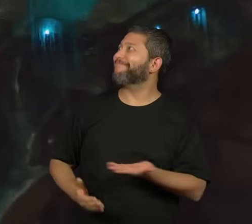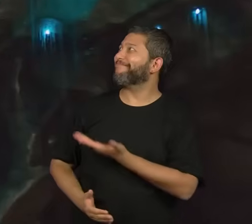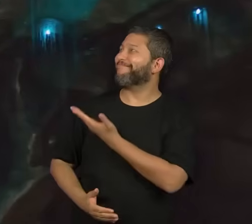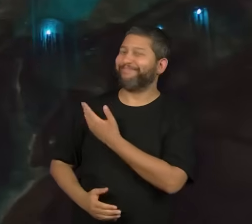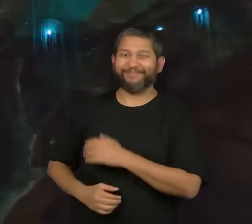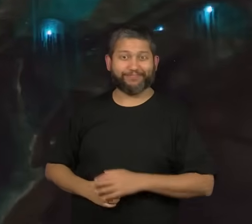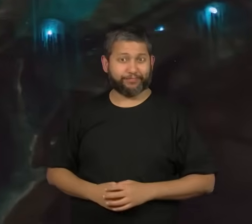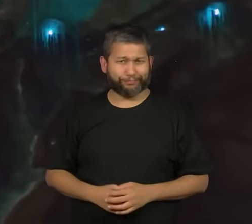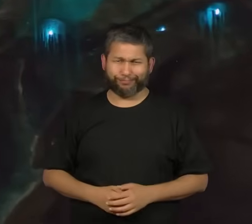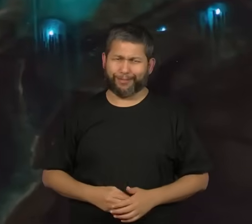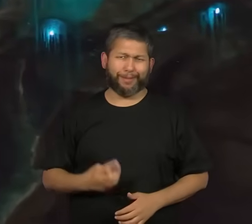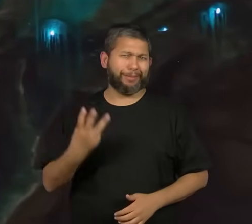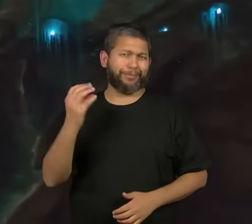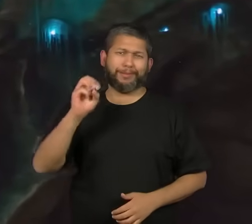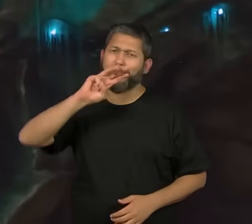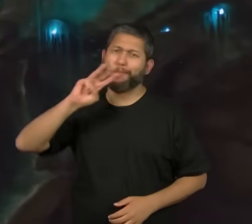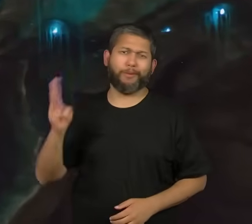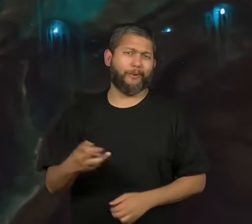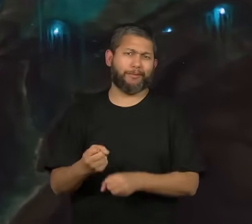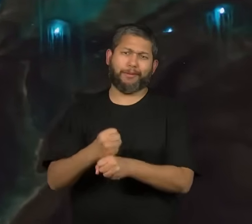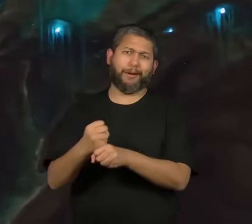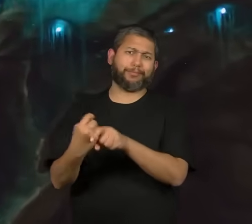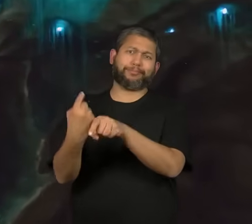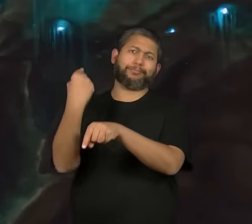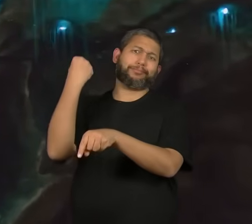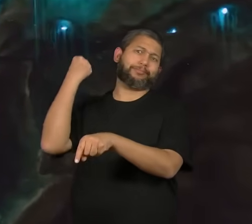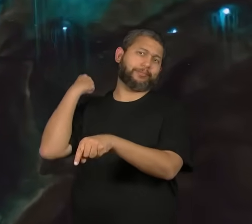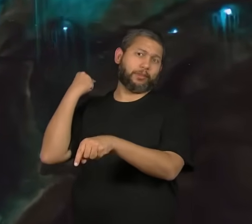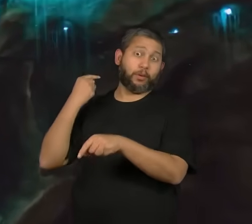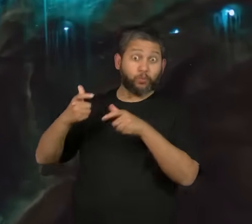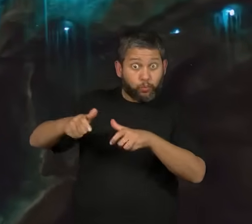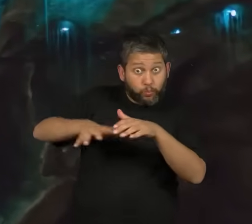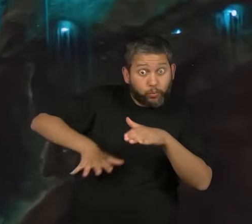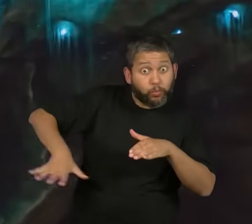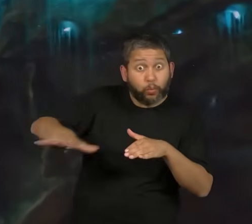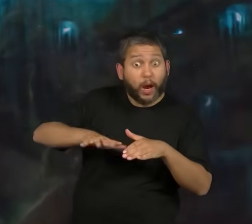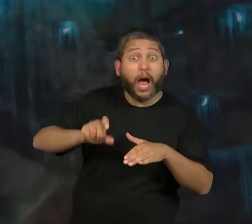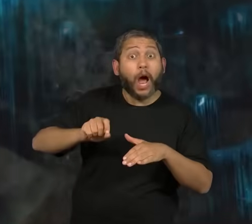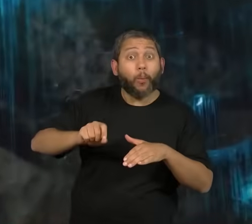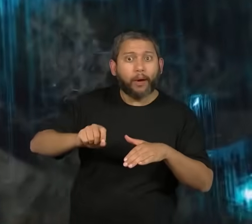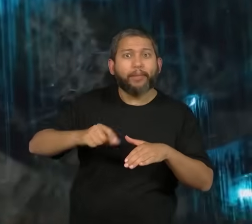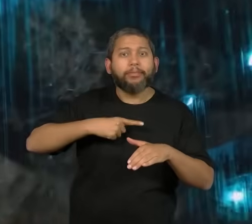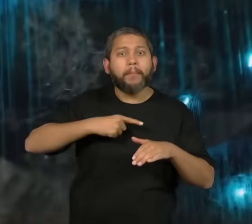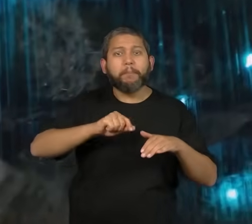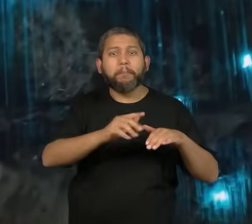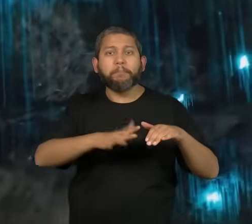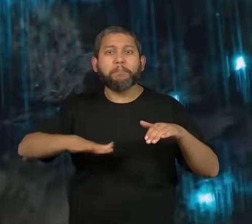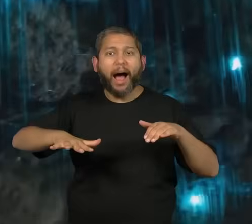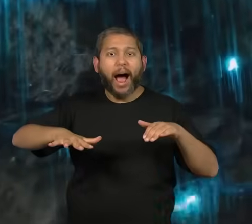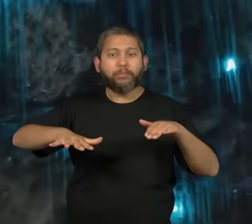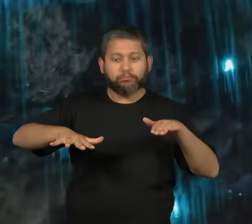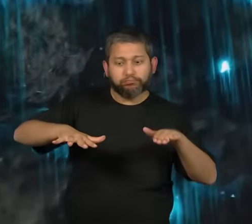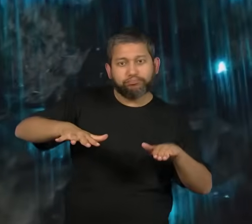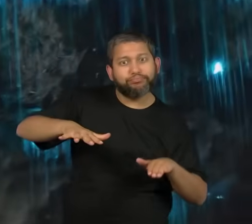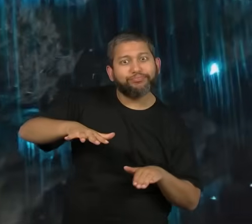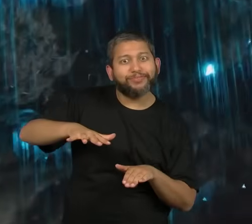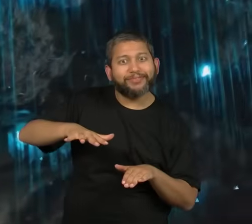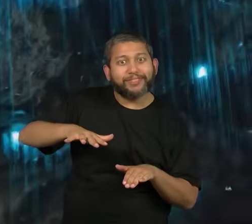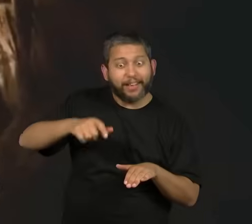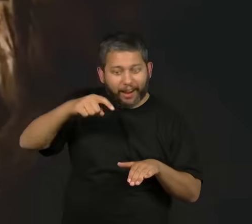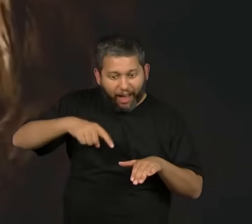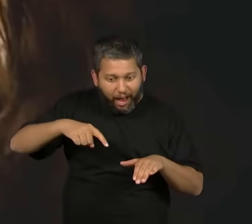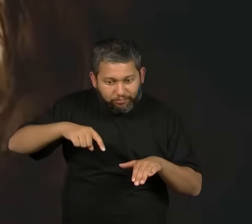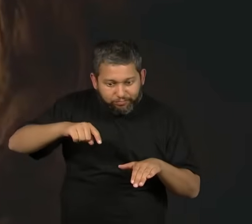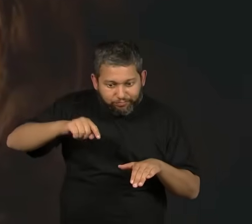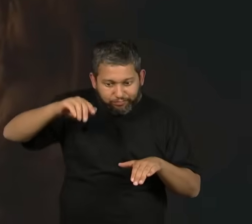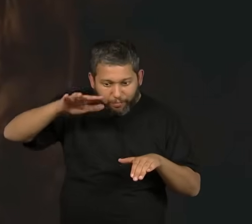Formadas há pelo menos 30 milhões de anos, quando a região ainda estava abaixo do nível do mar, as cavernas também